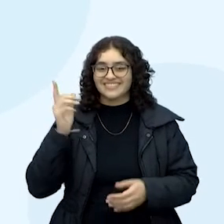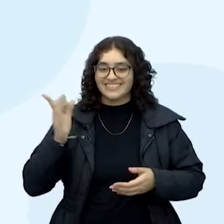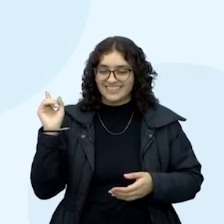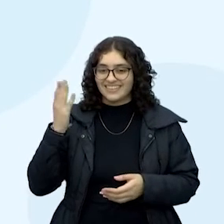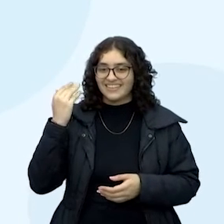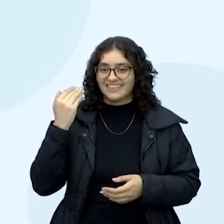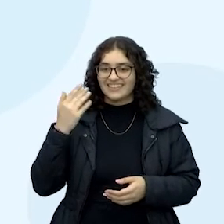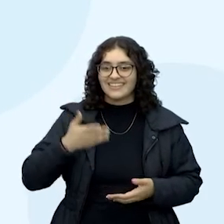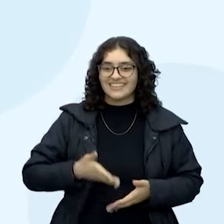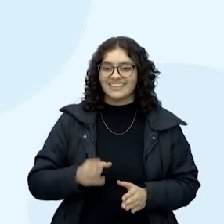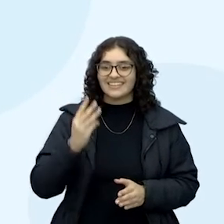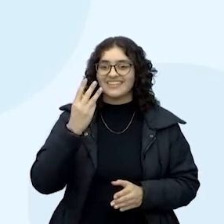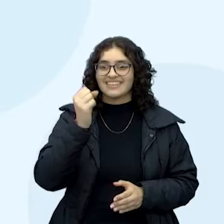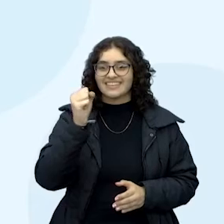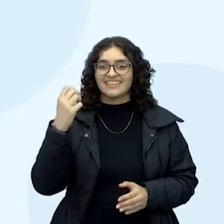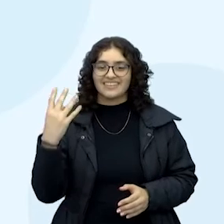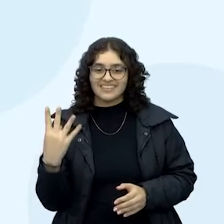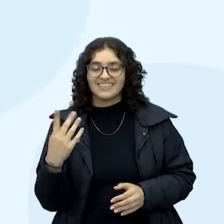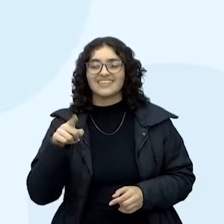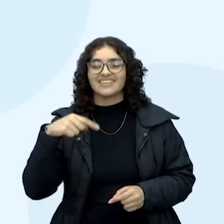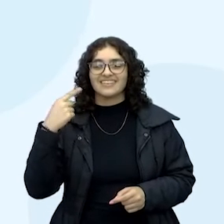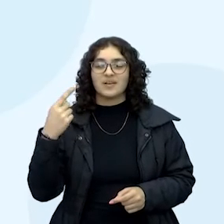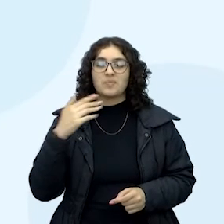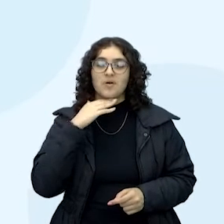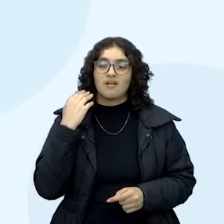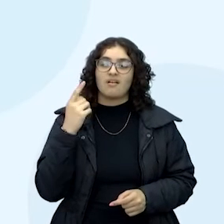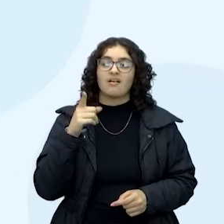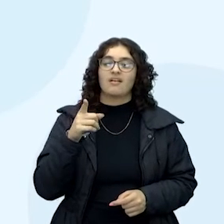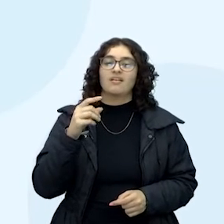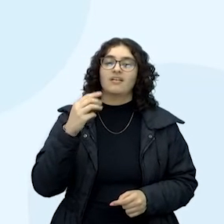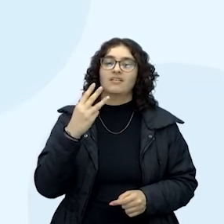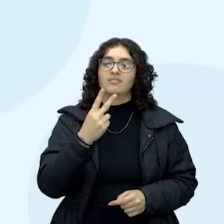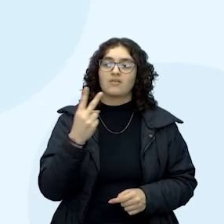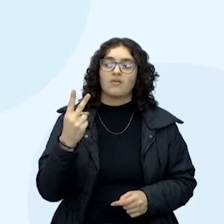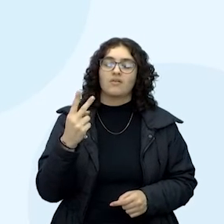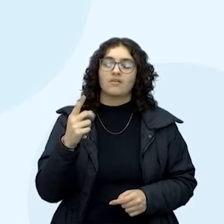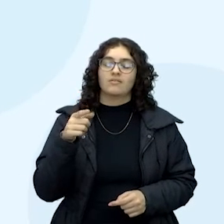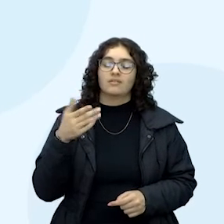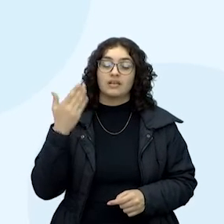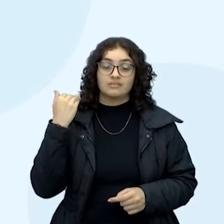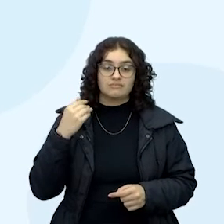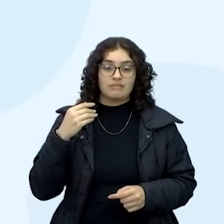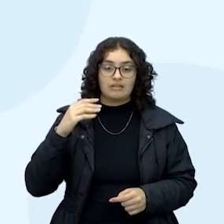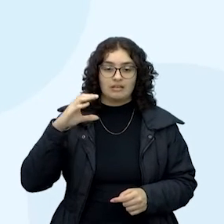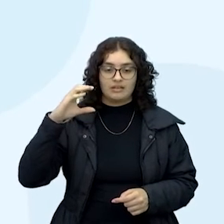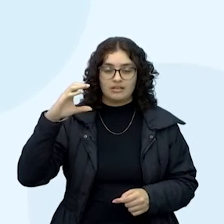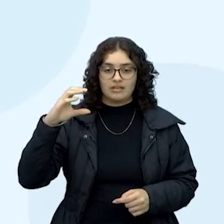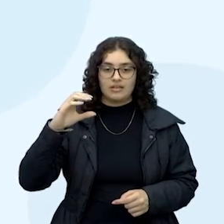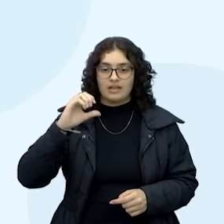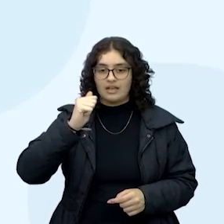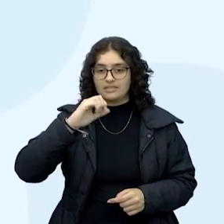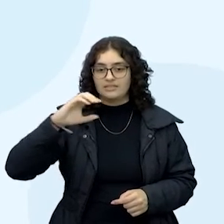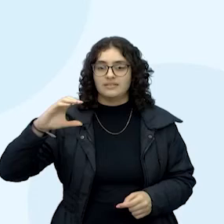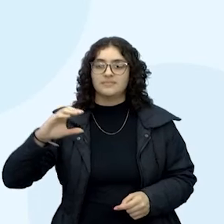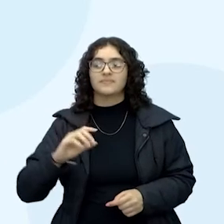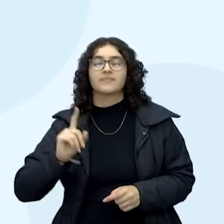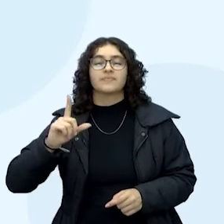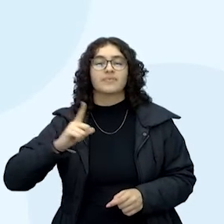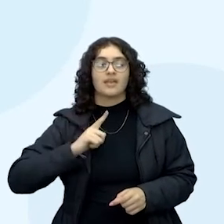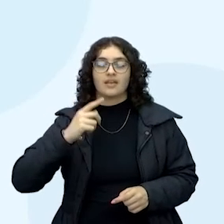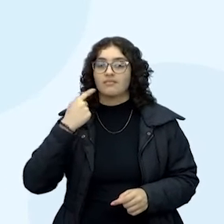faleceu em 322 a.C. E na tela nós temos uma imagem do busto aí de